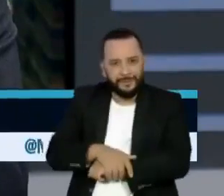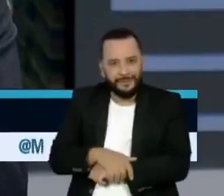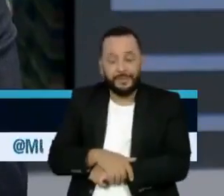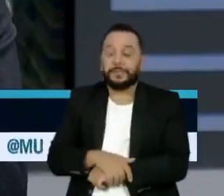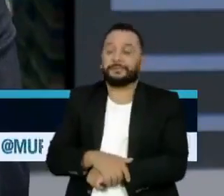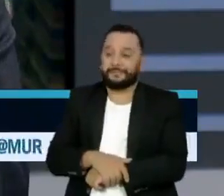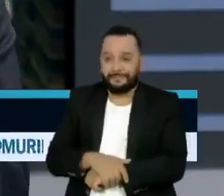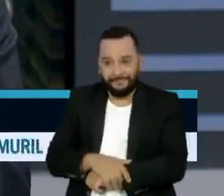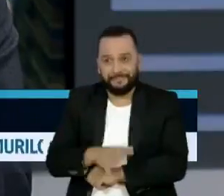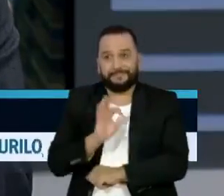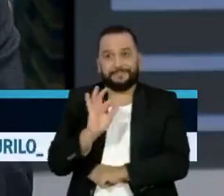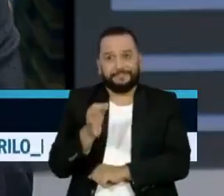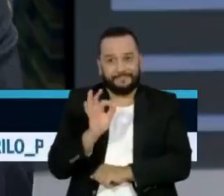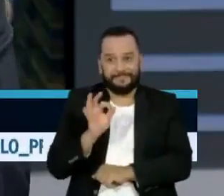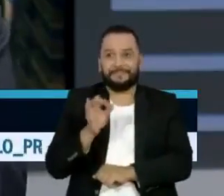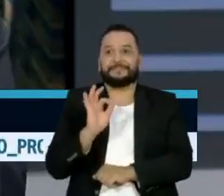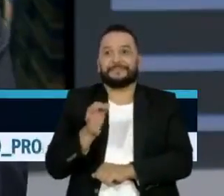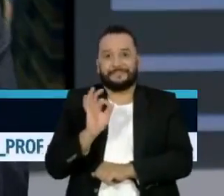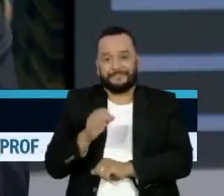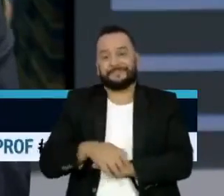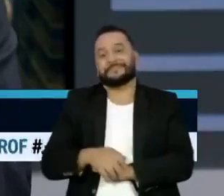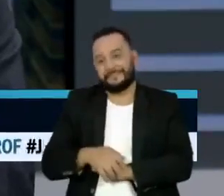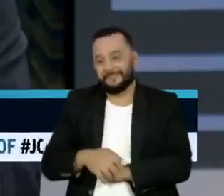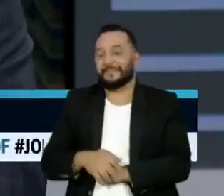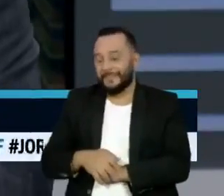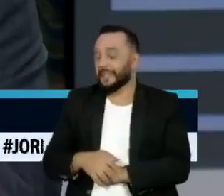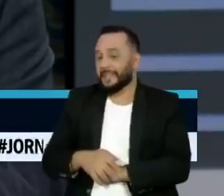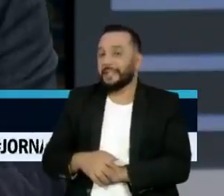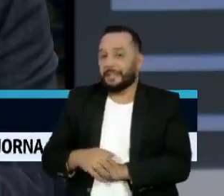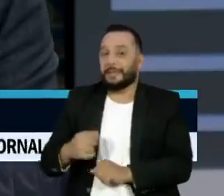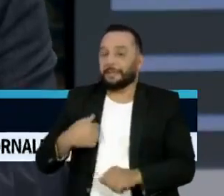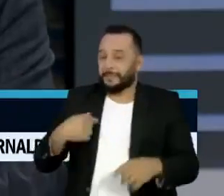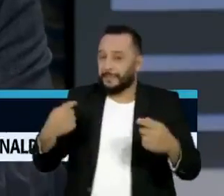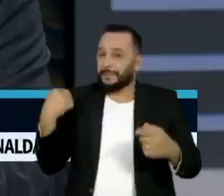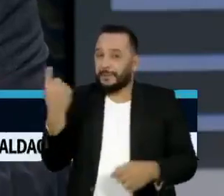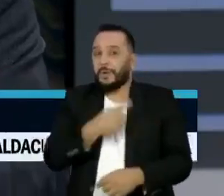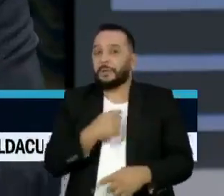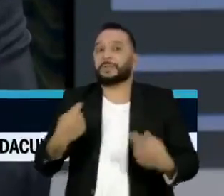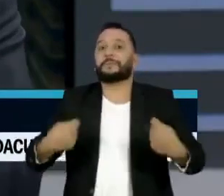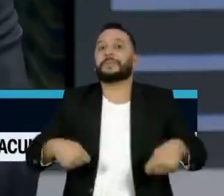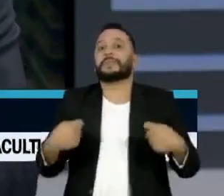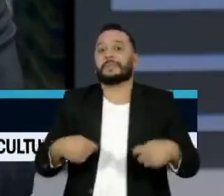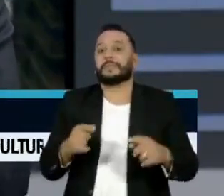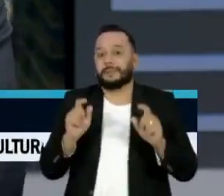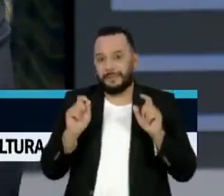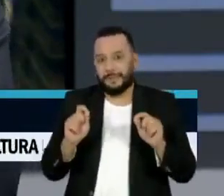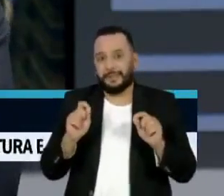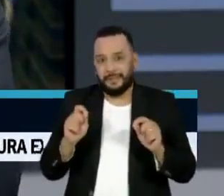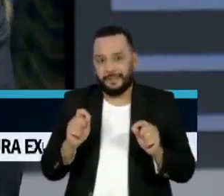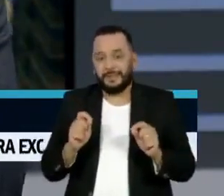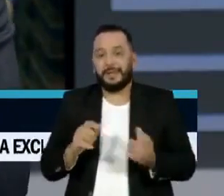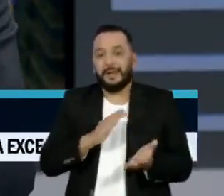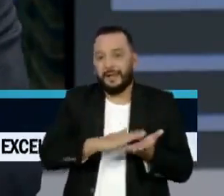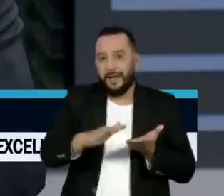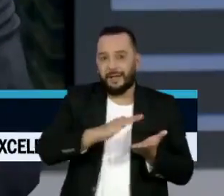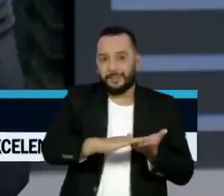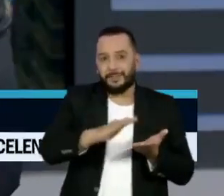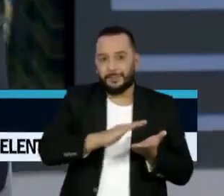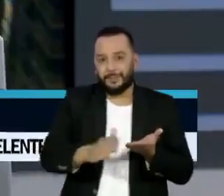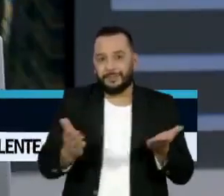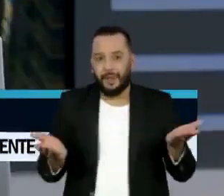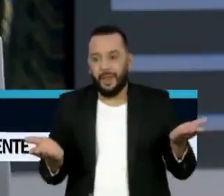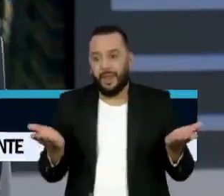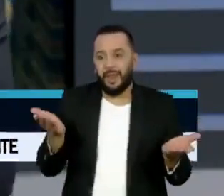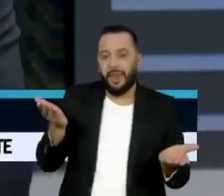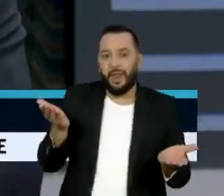em que nós precisamos de duas coisas. De um lado, nós precisamos reequilibrar as contas, que